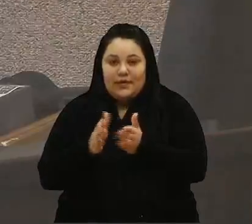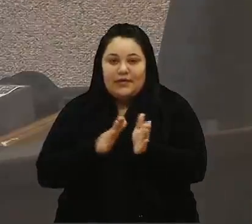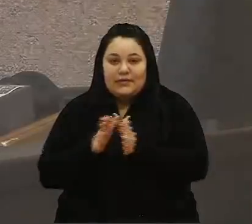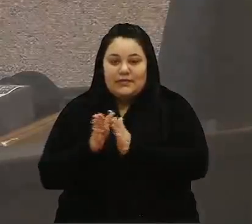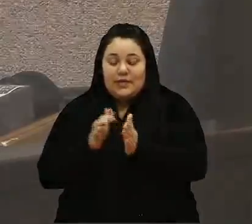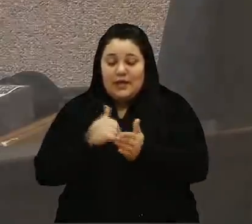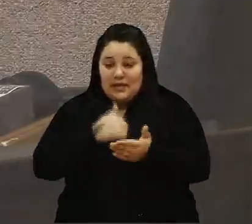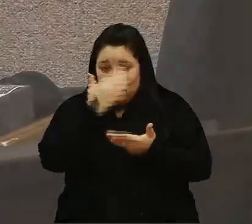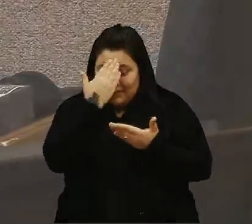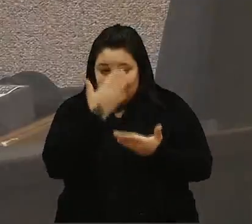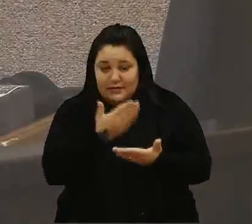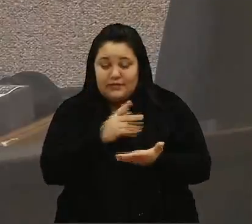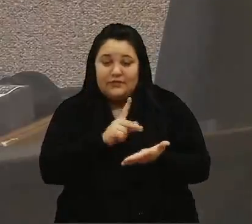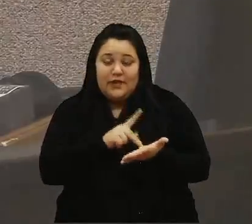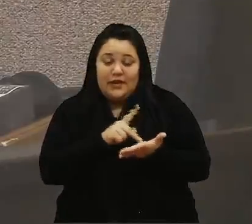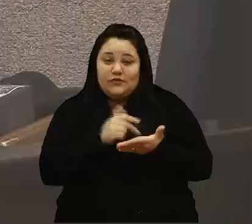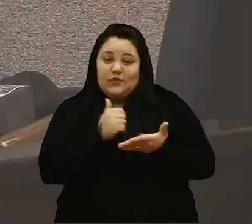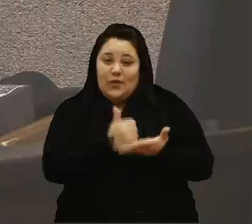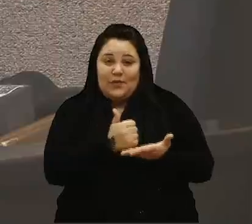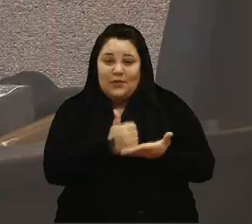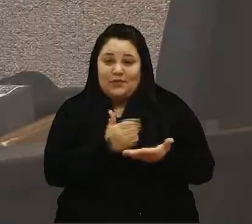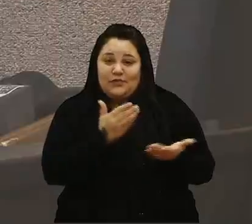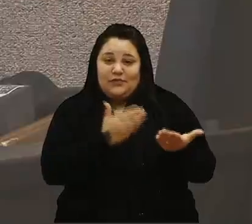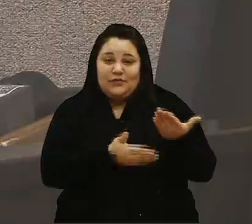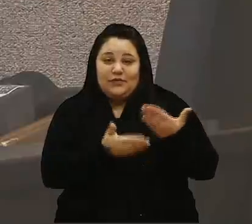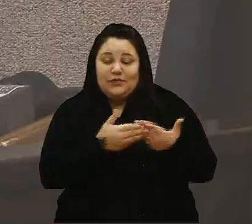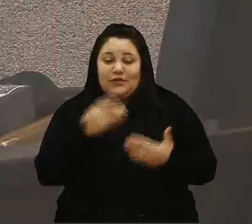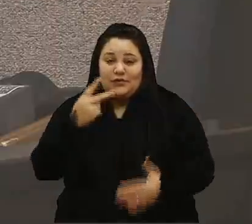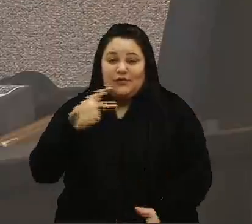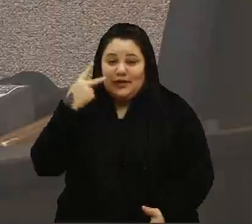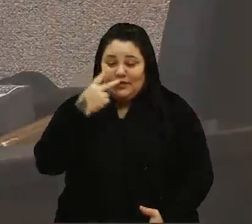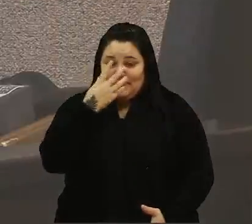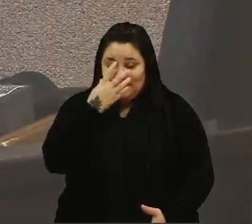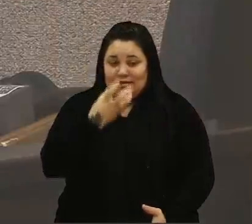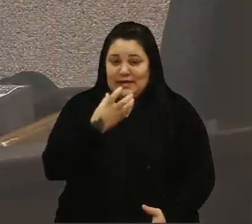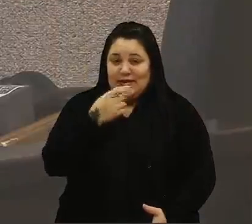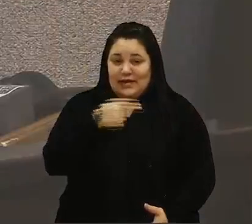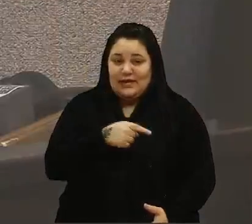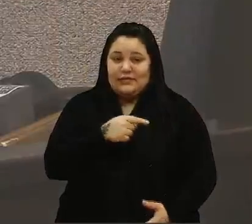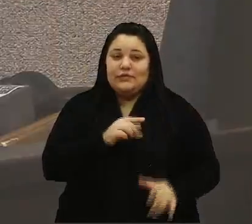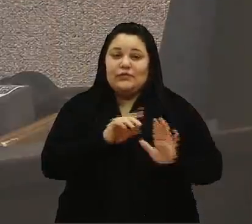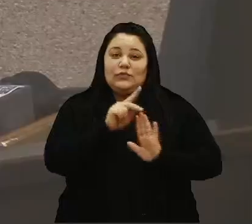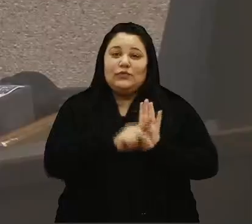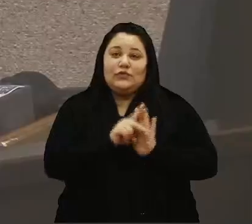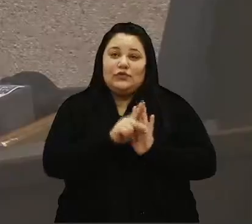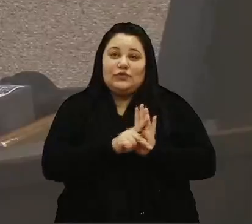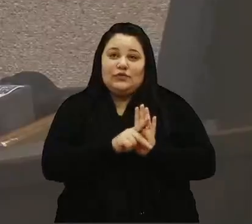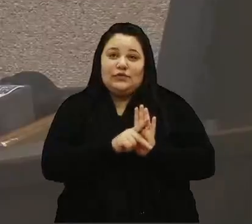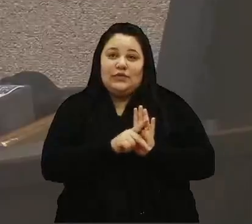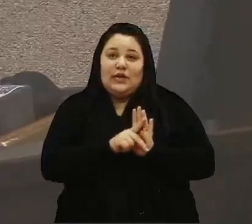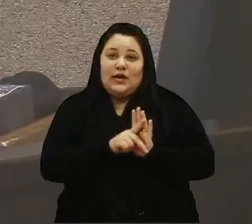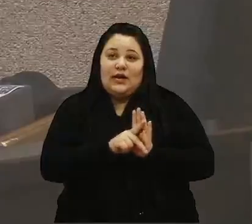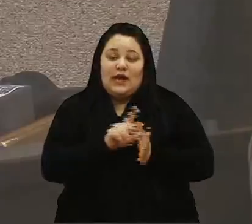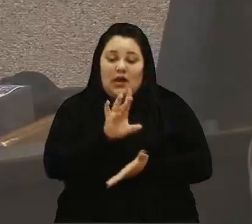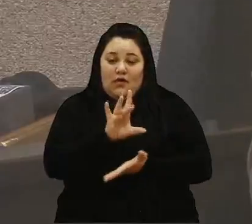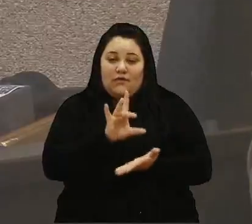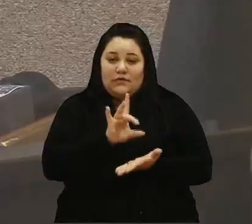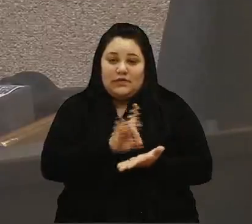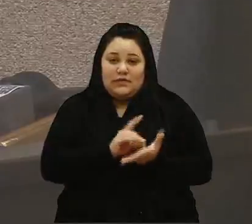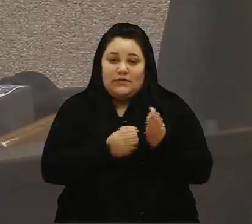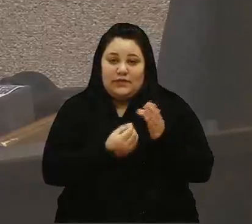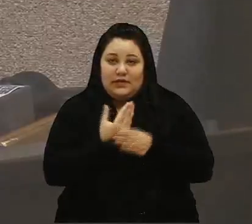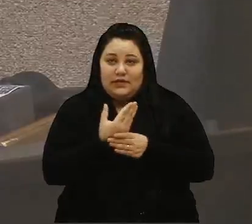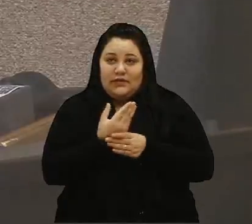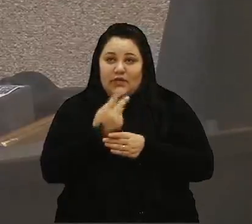eu agradeço, o apoio dos vereadores pela celeridade desse projeto. Ele foi protocolado. Eu vou